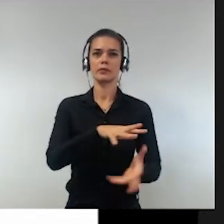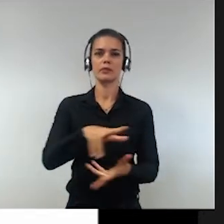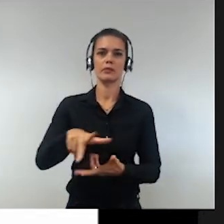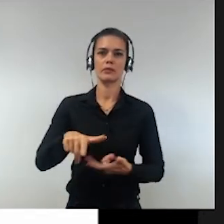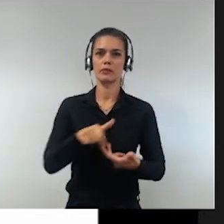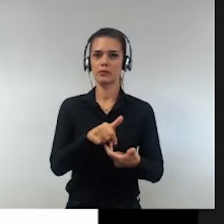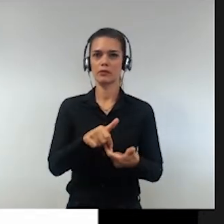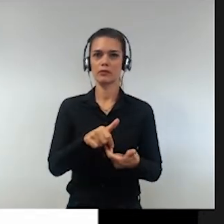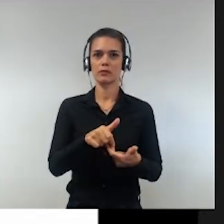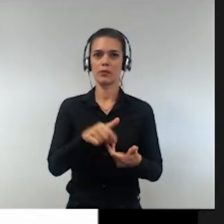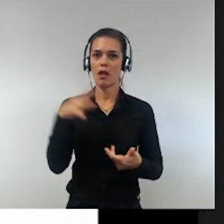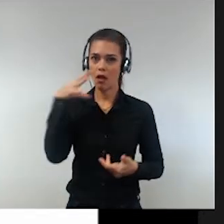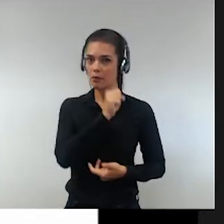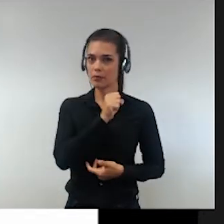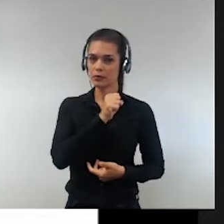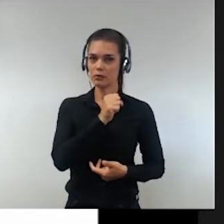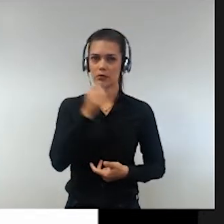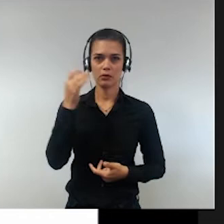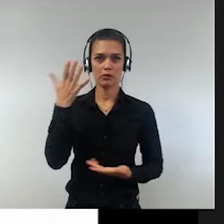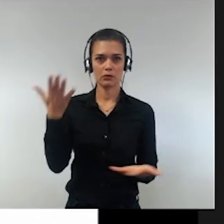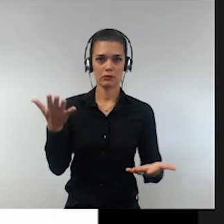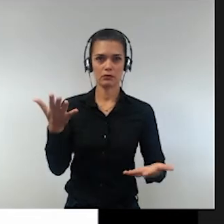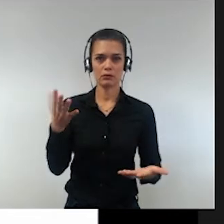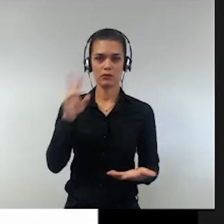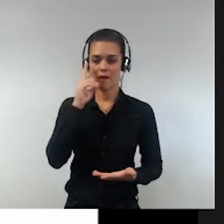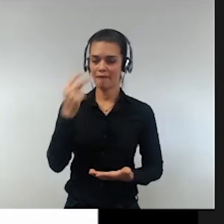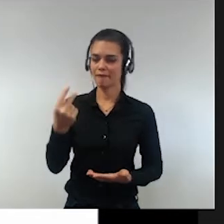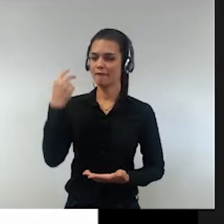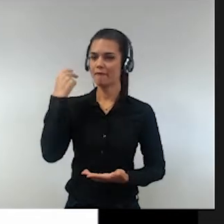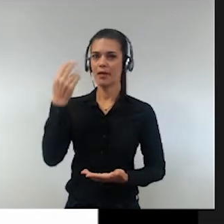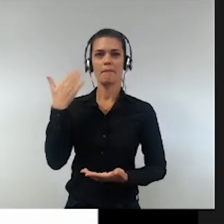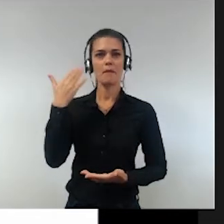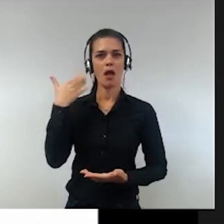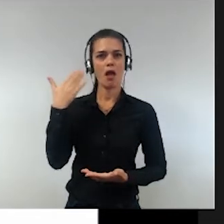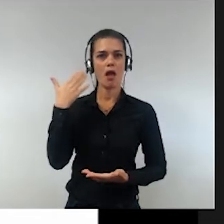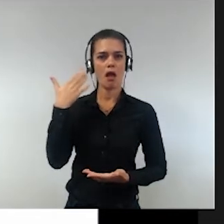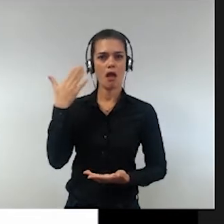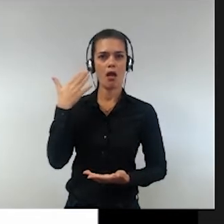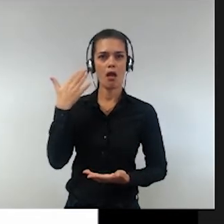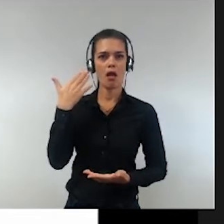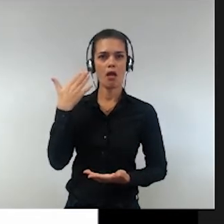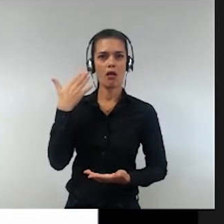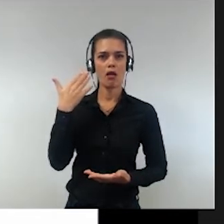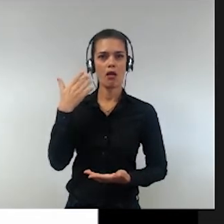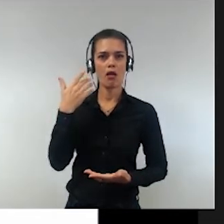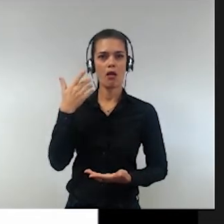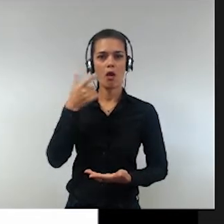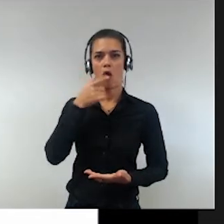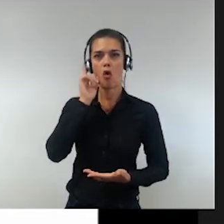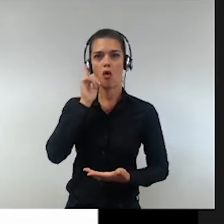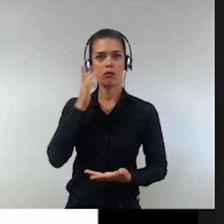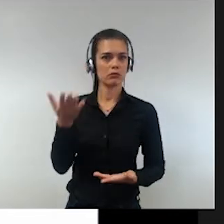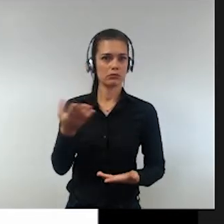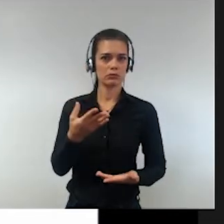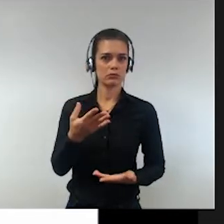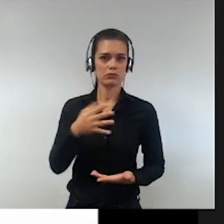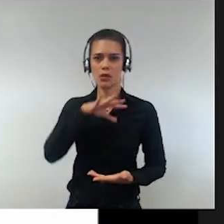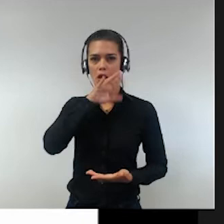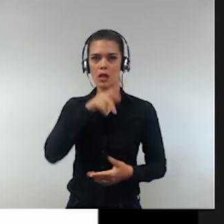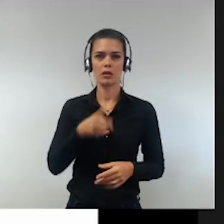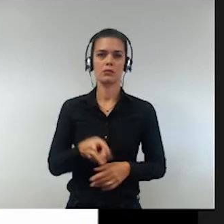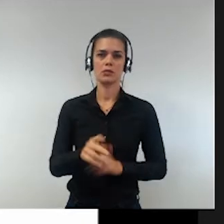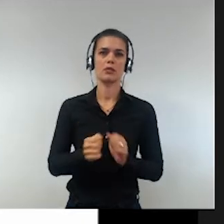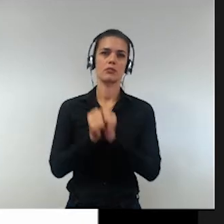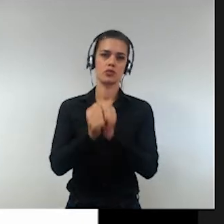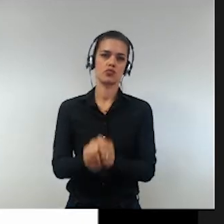terreno, passagem rápida. O amanhã, olhem para trás e vejam como lá atrás foi ontem. E os animais estão conosco nessa